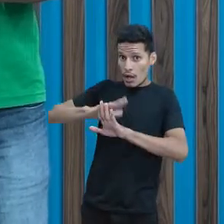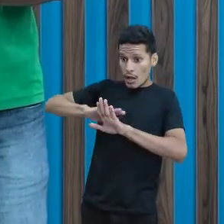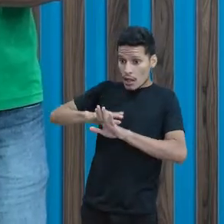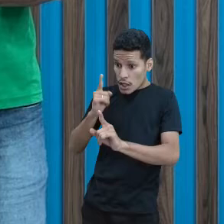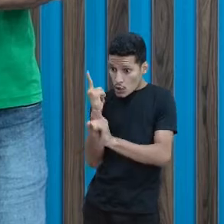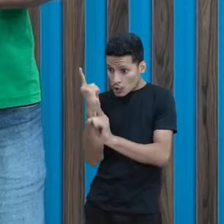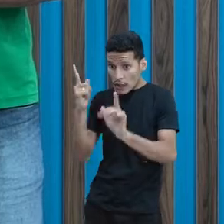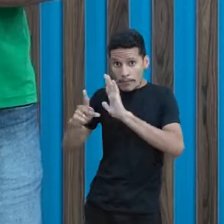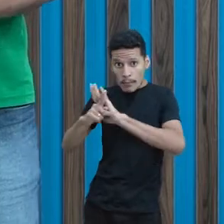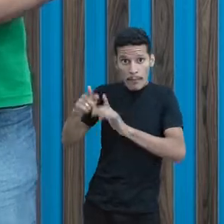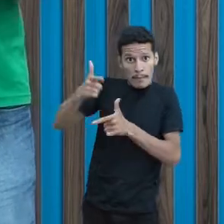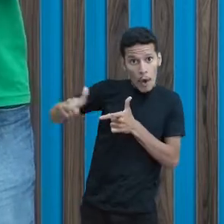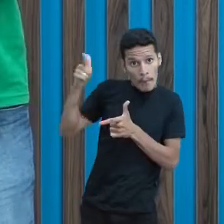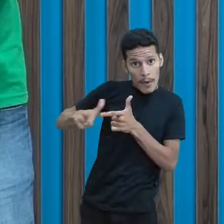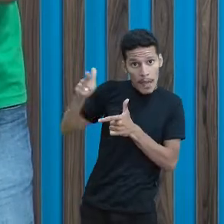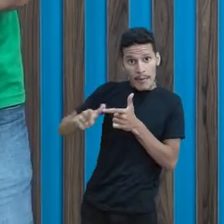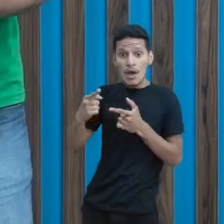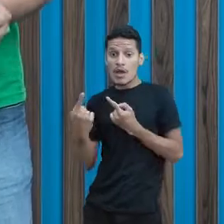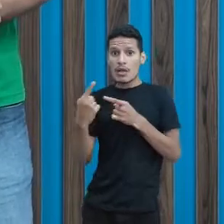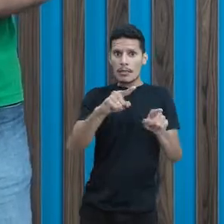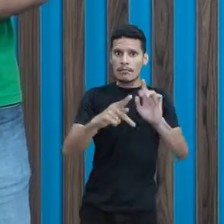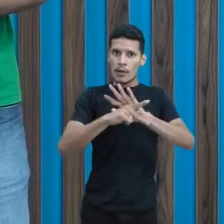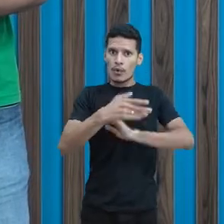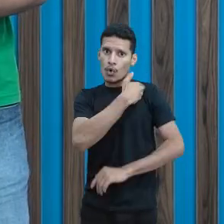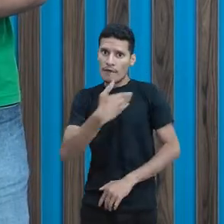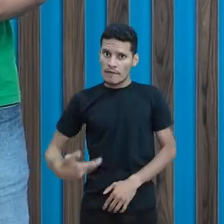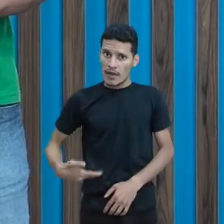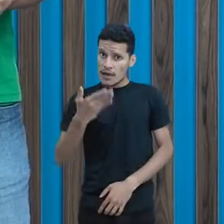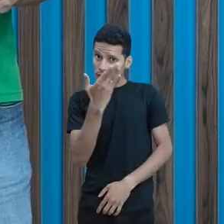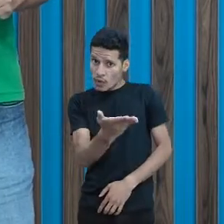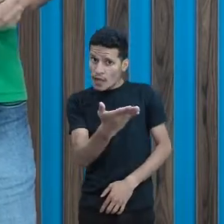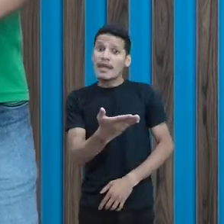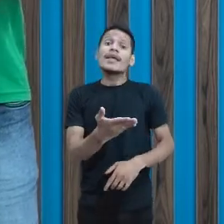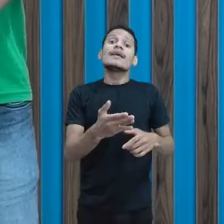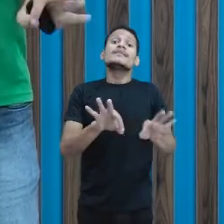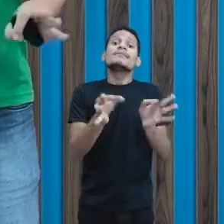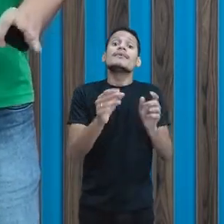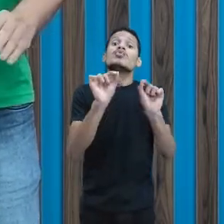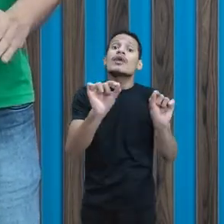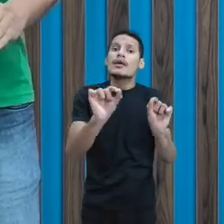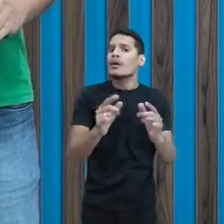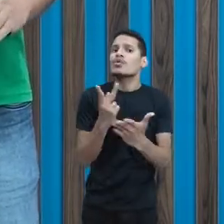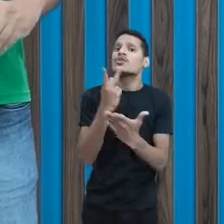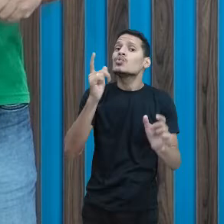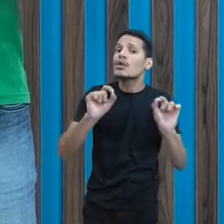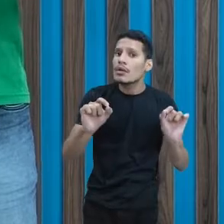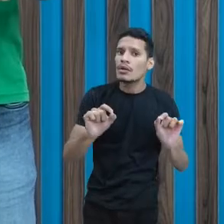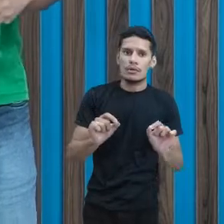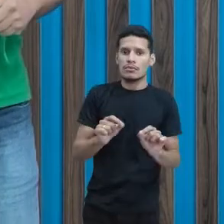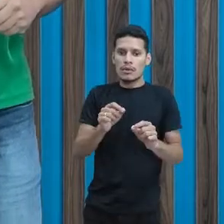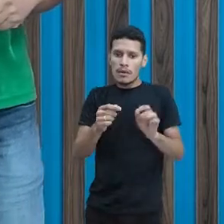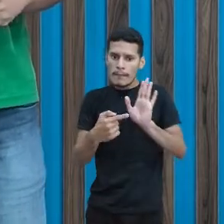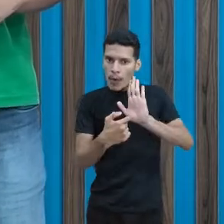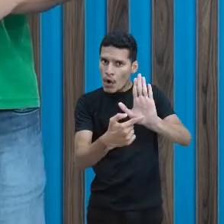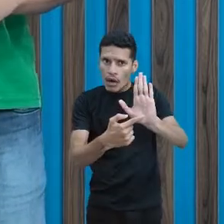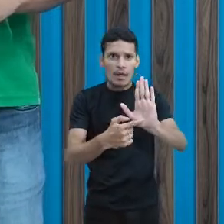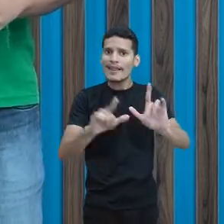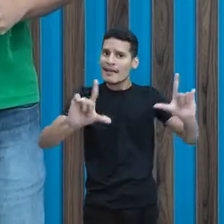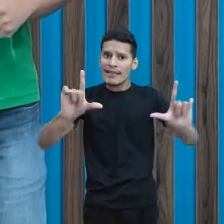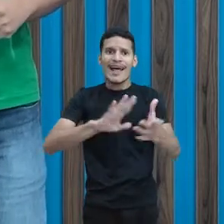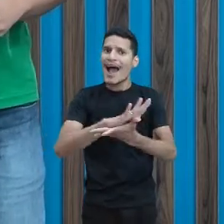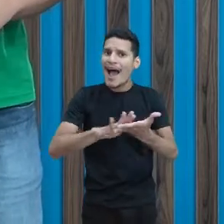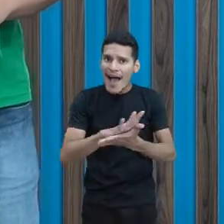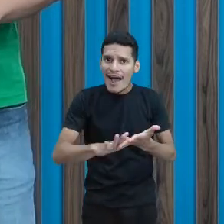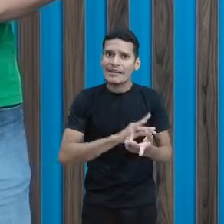uma crítica à ditadura por algo errado que eles estivessem fazendo, simplesmente a matéria não ia ao ar. Simplesmente não ia aparecer na televisão, não